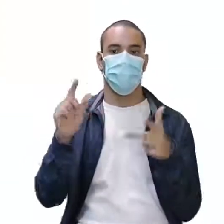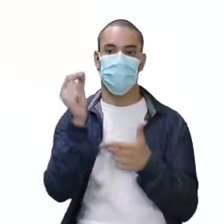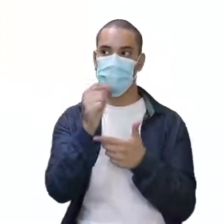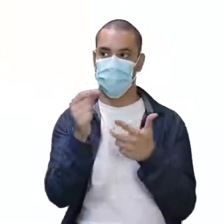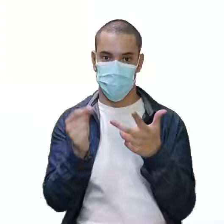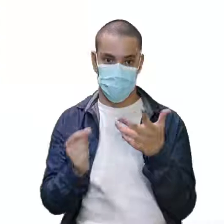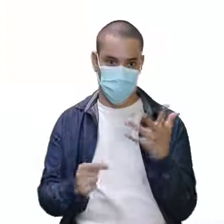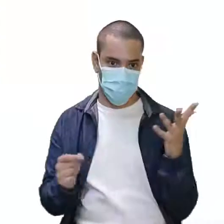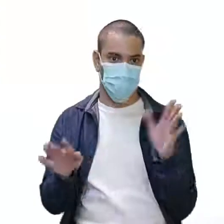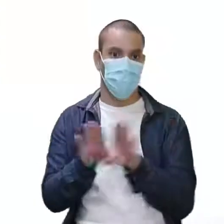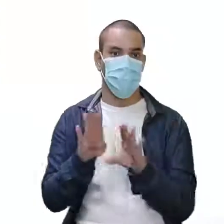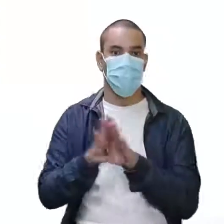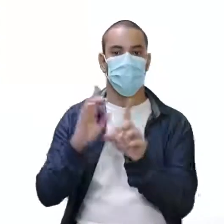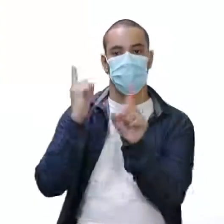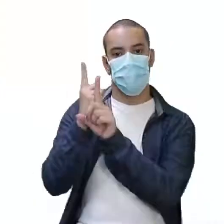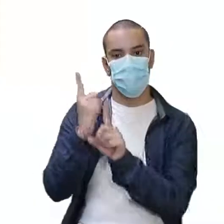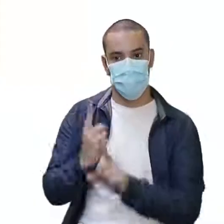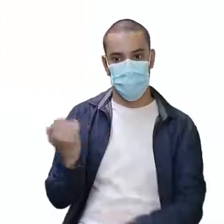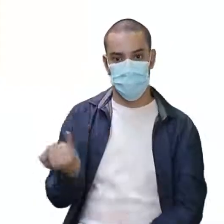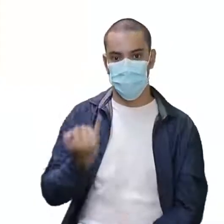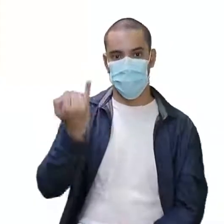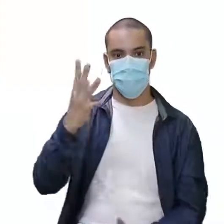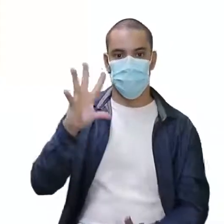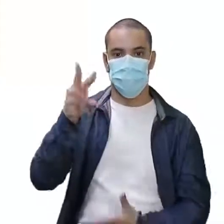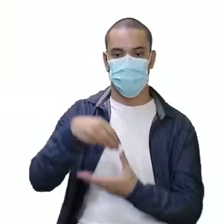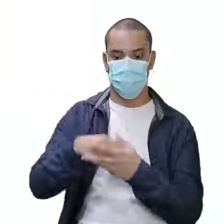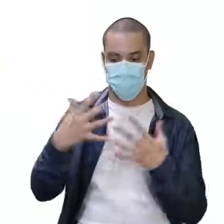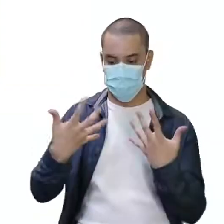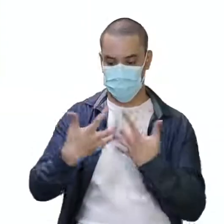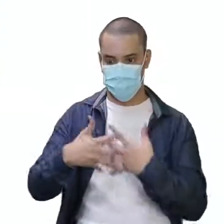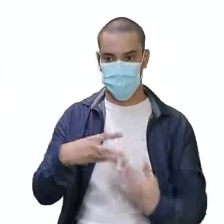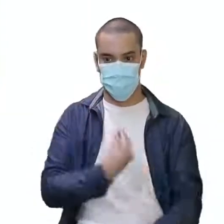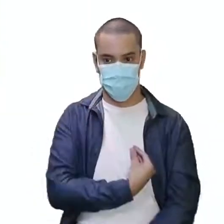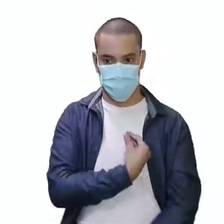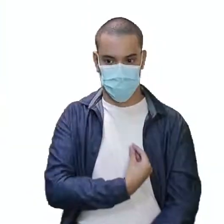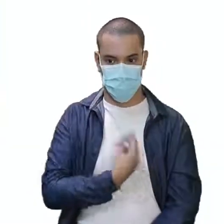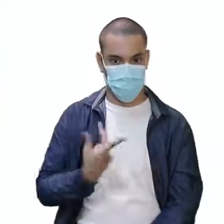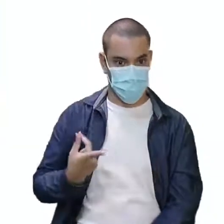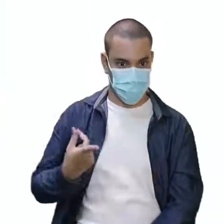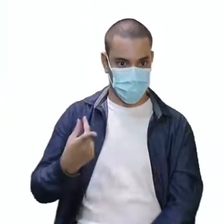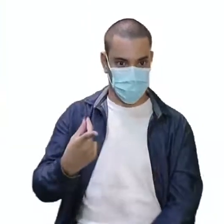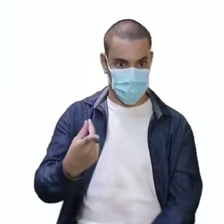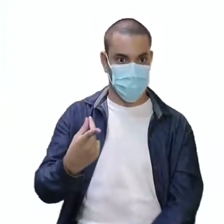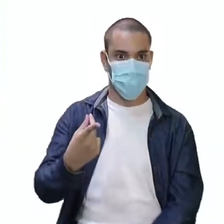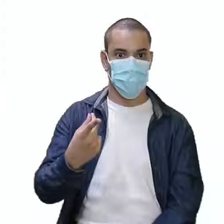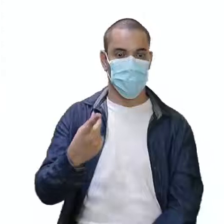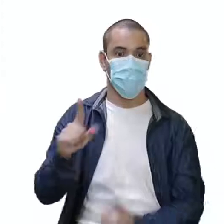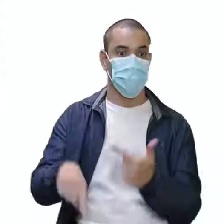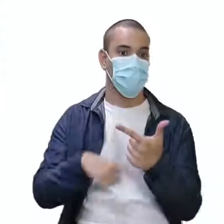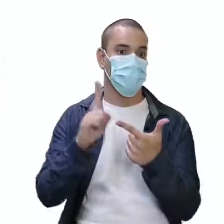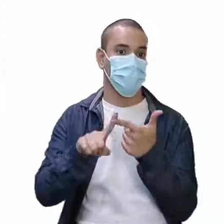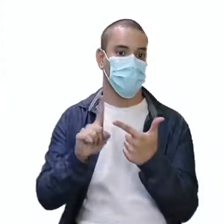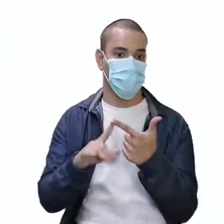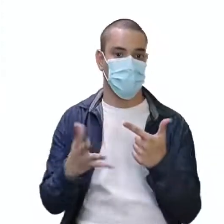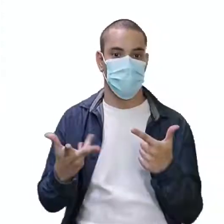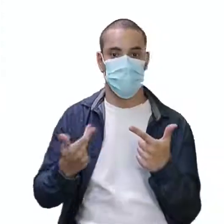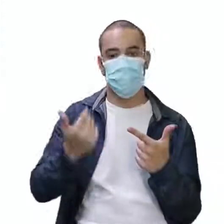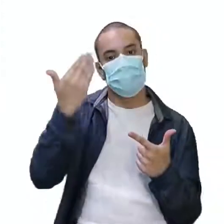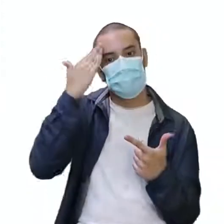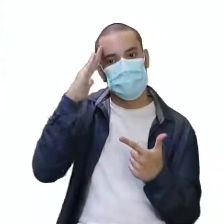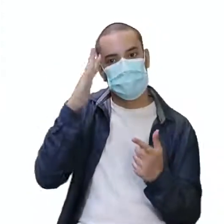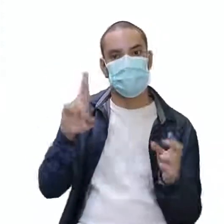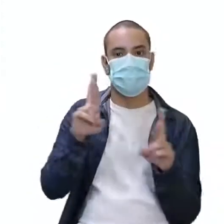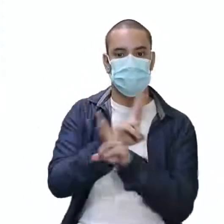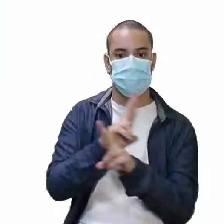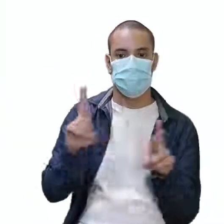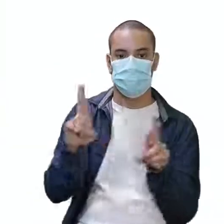fatores ecológicos e identificar a sua importância para a manutenção da vida. A segunda habilidade é entender as